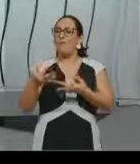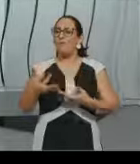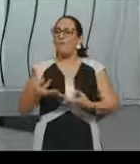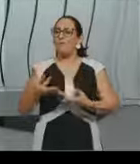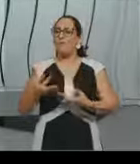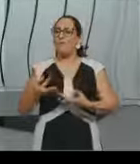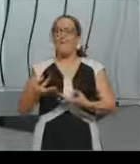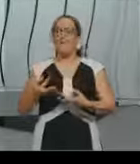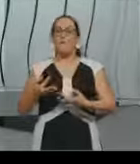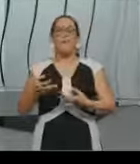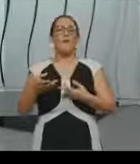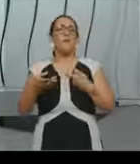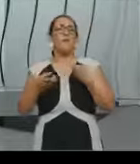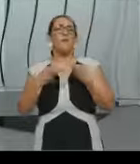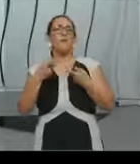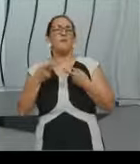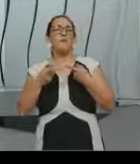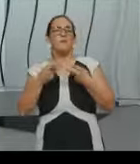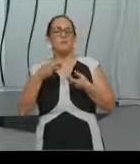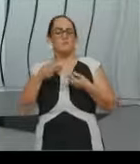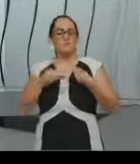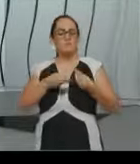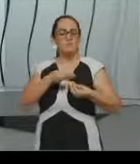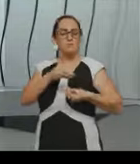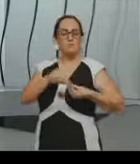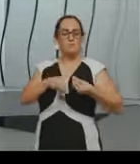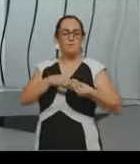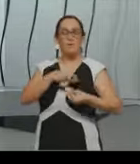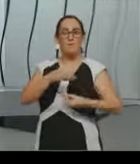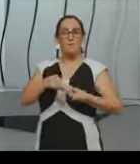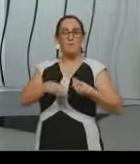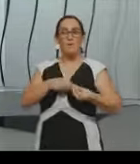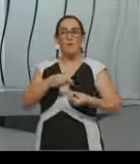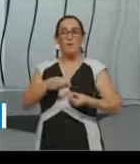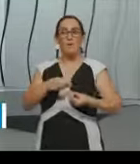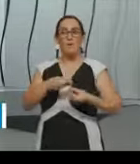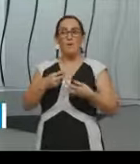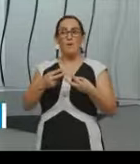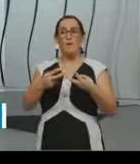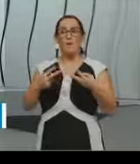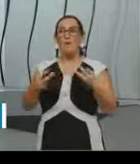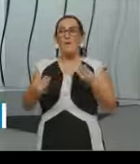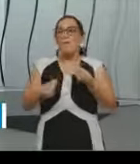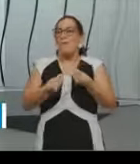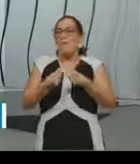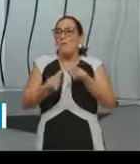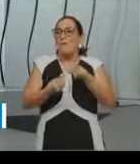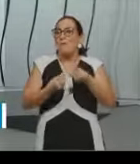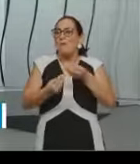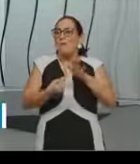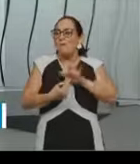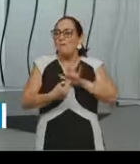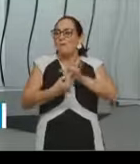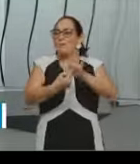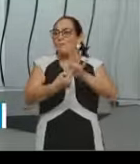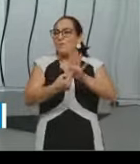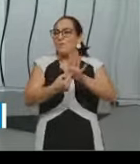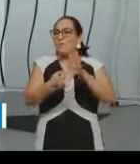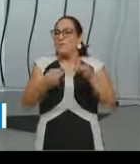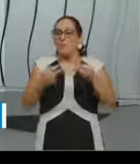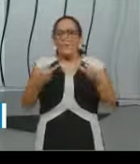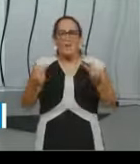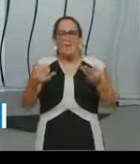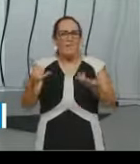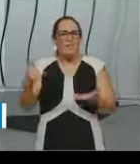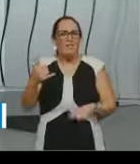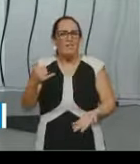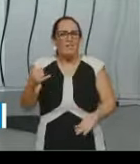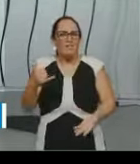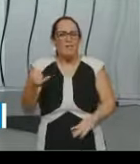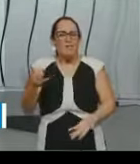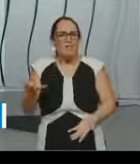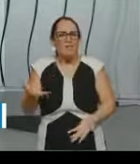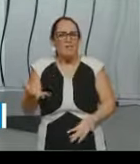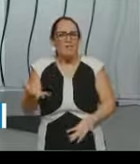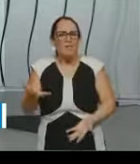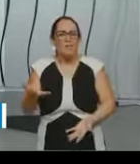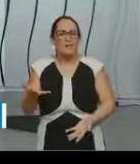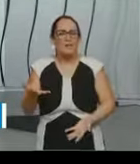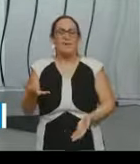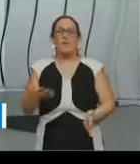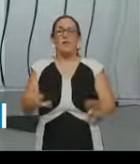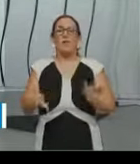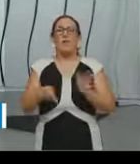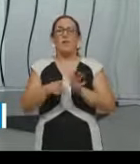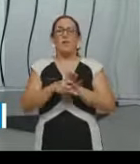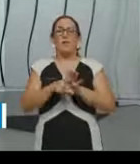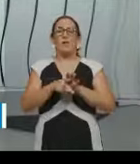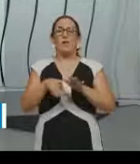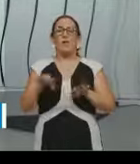cruzamento, ou seja, dessa miscigenação, como algo que não é positivo, como algo que não é bem visto, dentro aí dessas teorias eugênicas, né. Nós